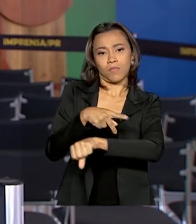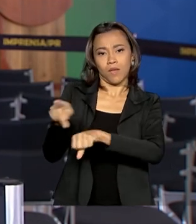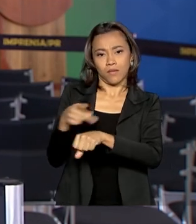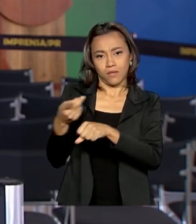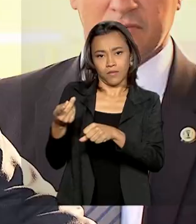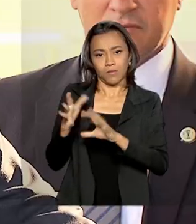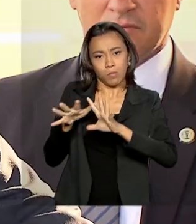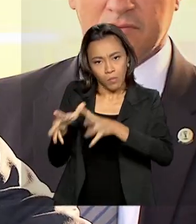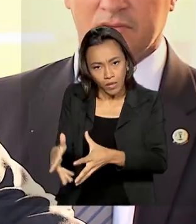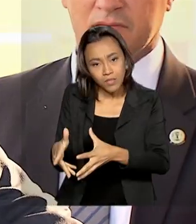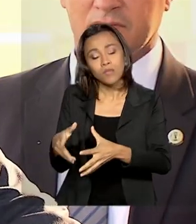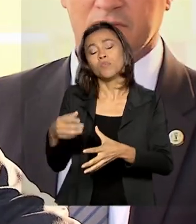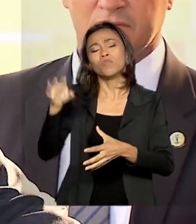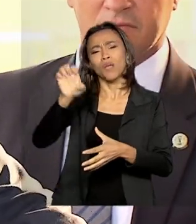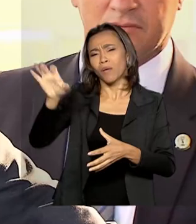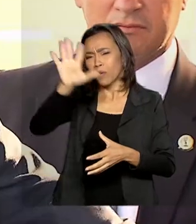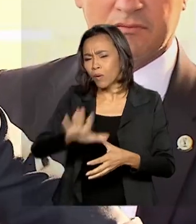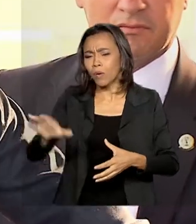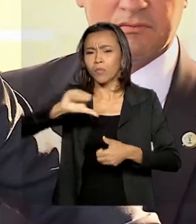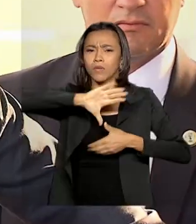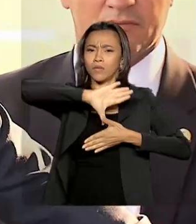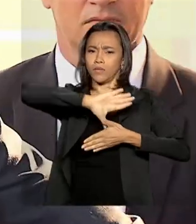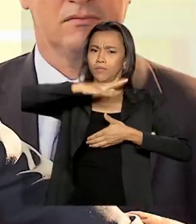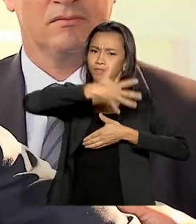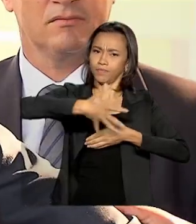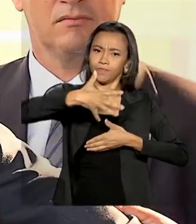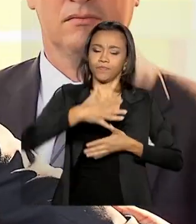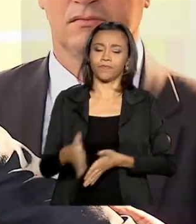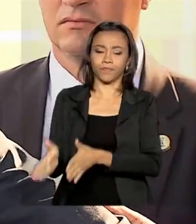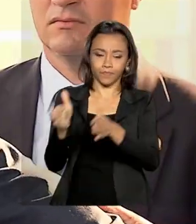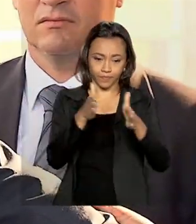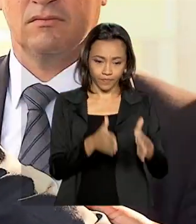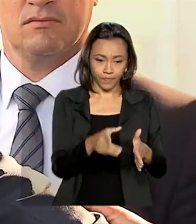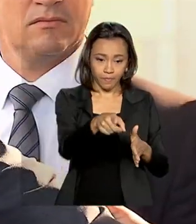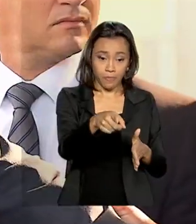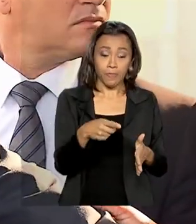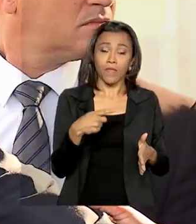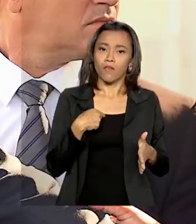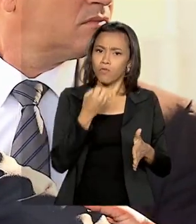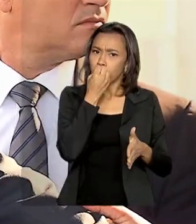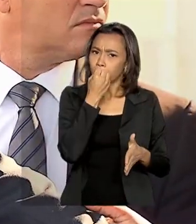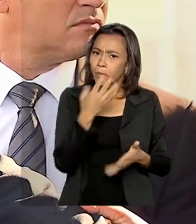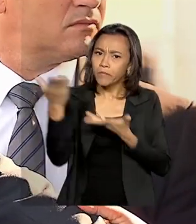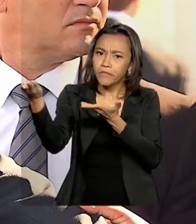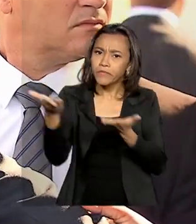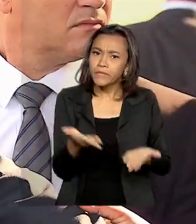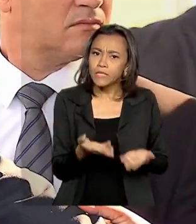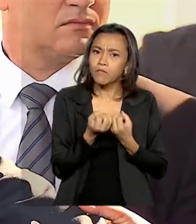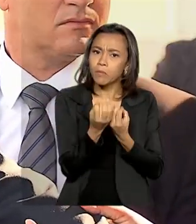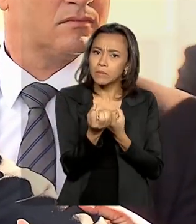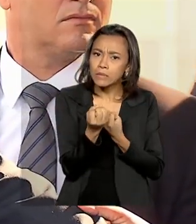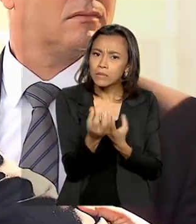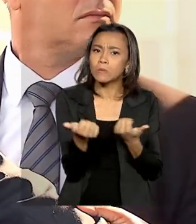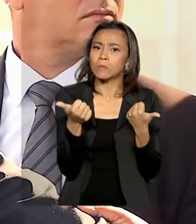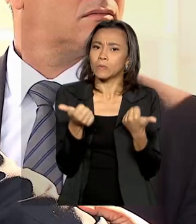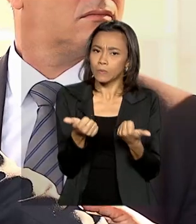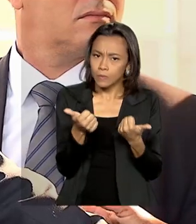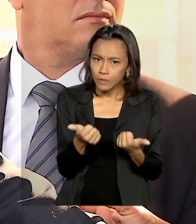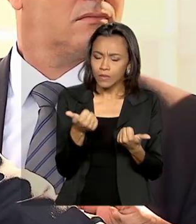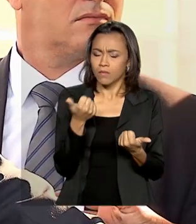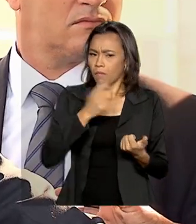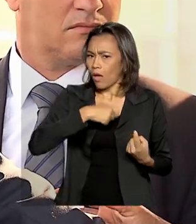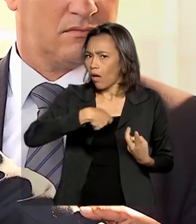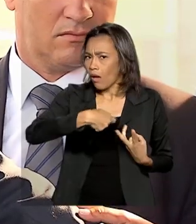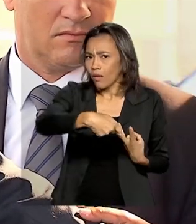da América do Norte. A notícia foi muito bem-vinda. A vinha trabalhando há meses em cima disso, de forma reservada,